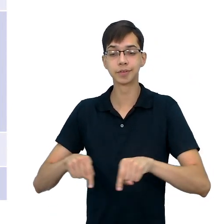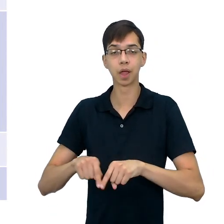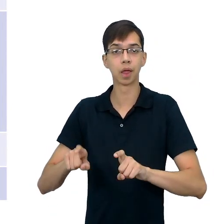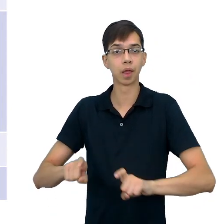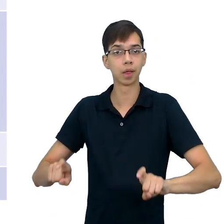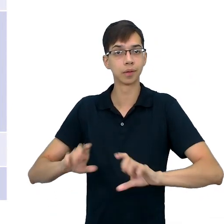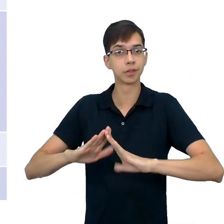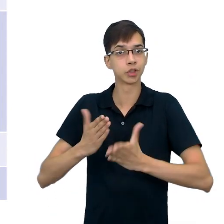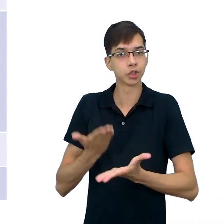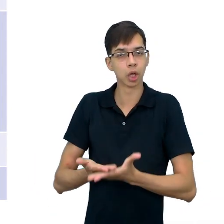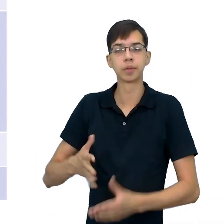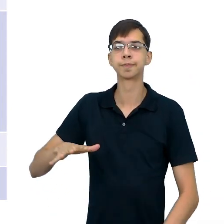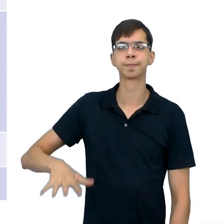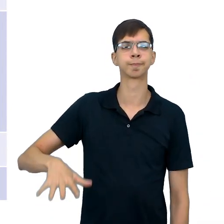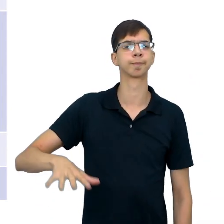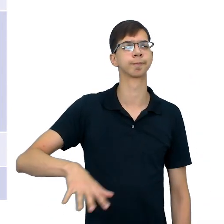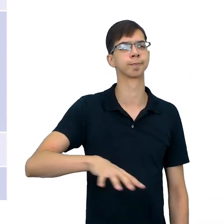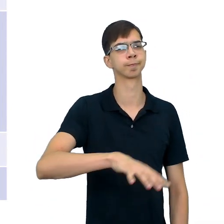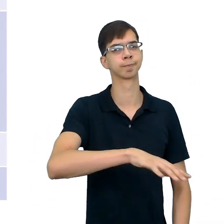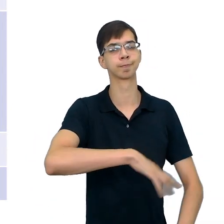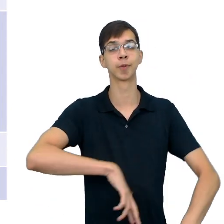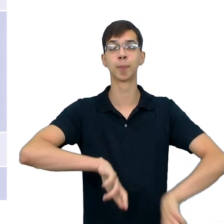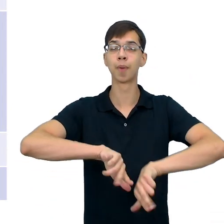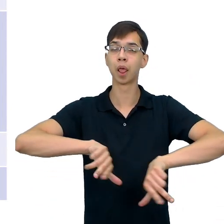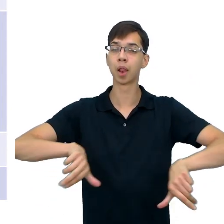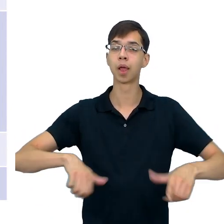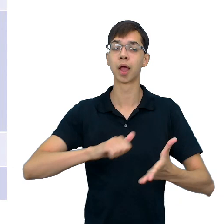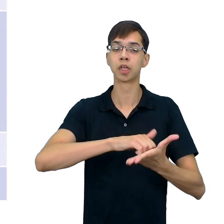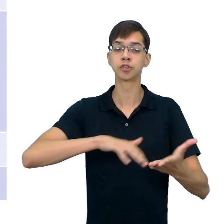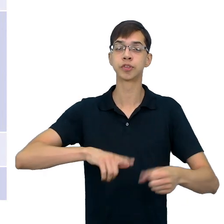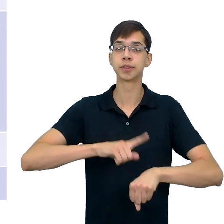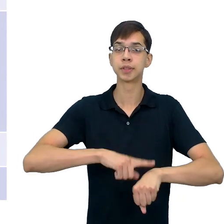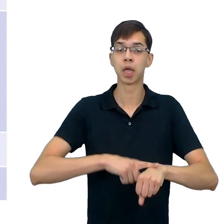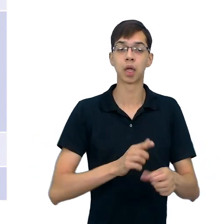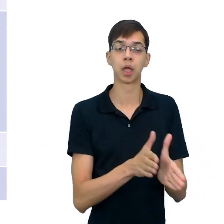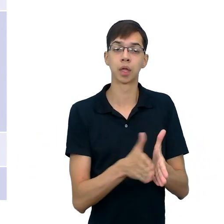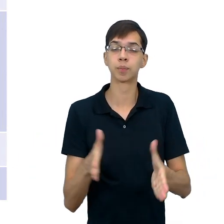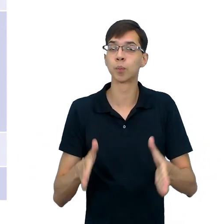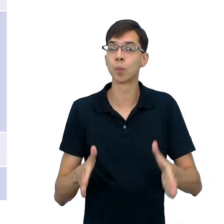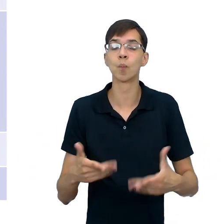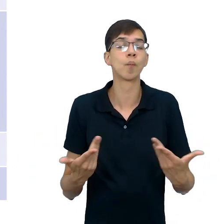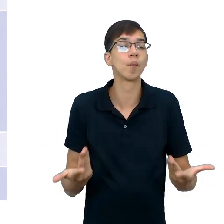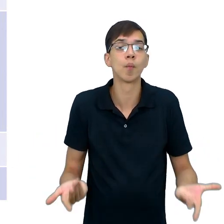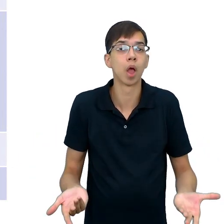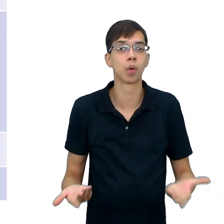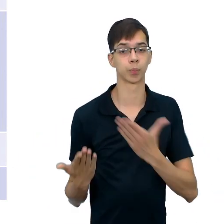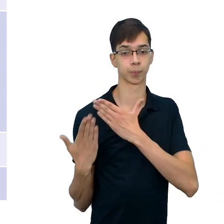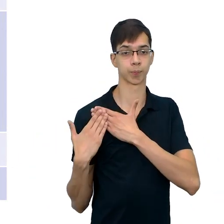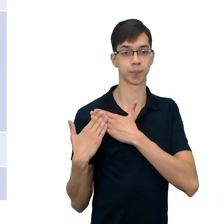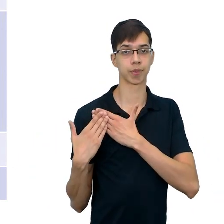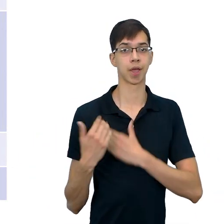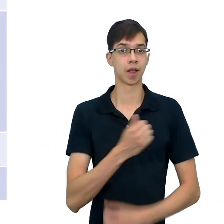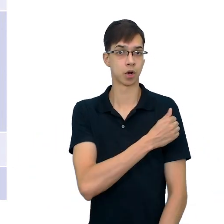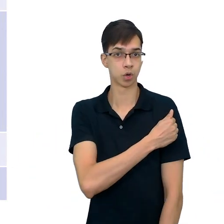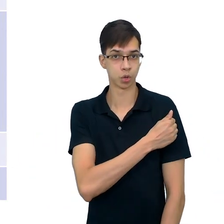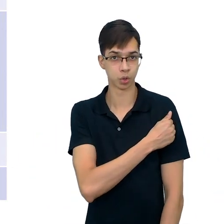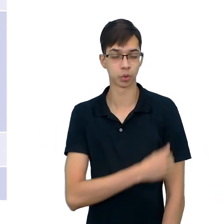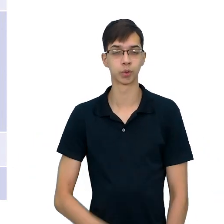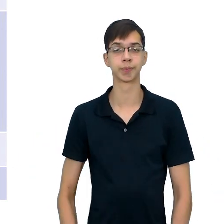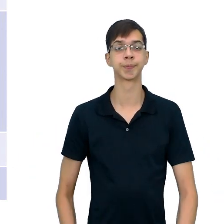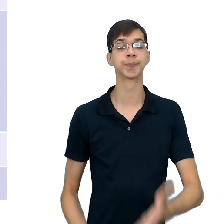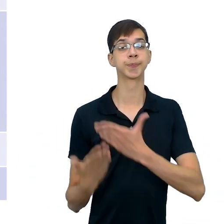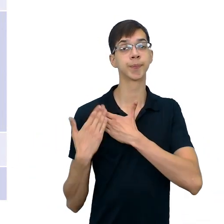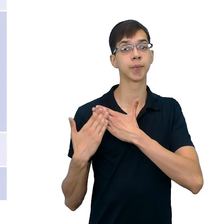escola, né. A duração dessas atividades, né, e o papel tanto do estudante quanto do professor, né, esses papéis, eles